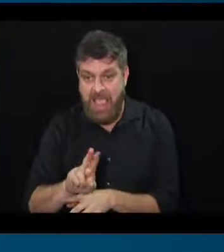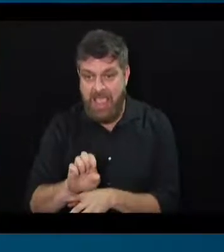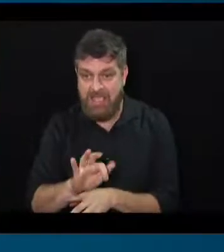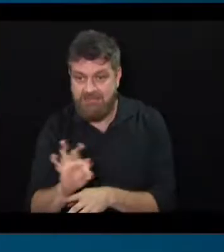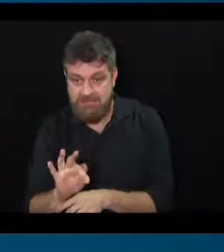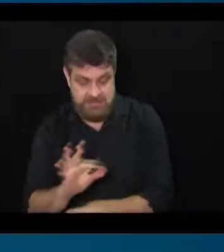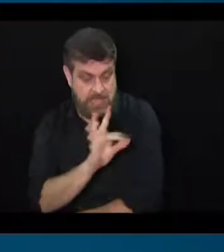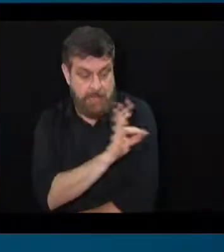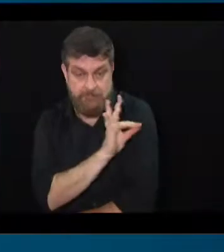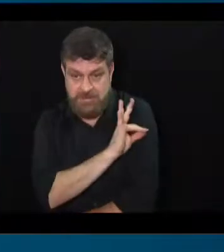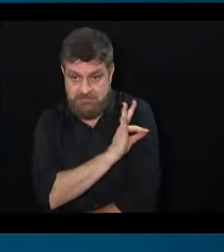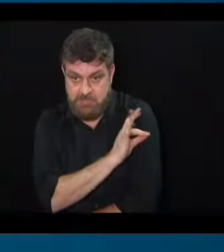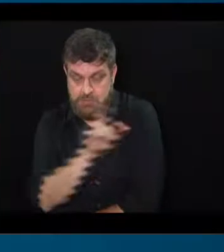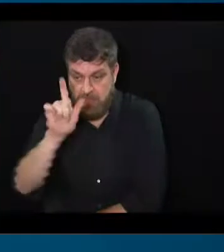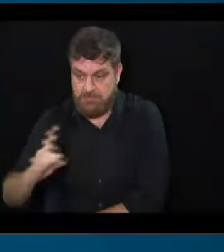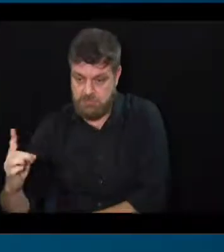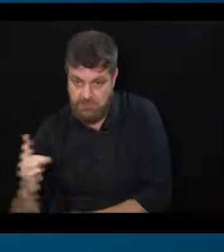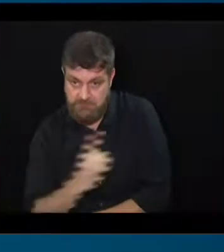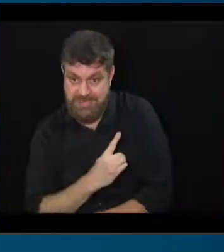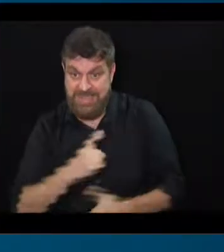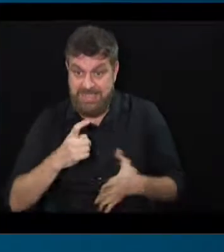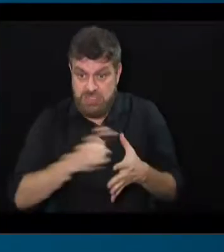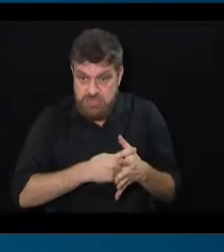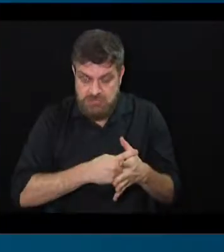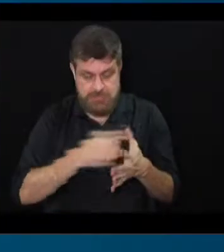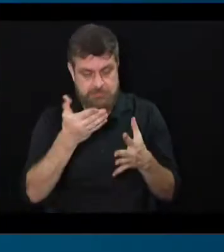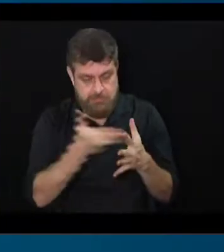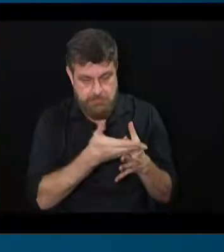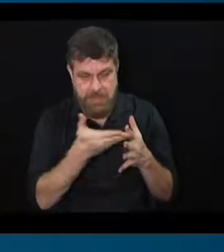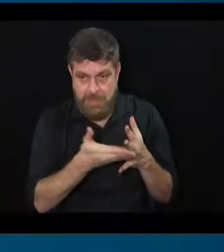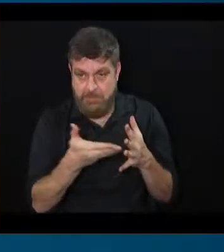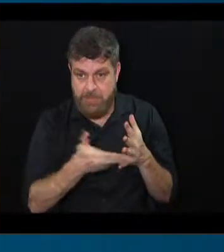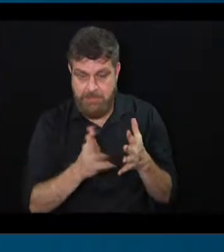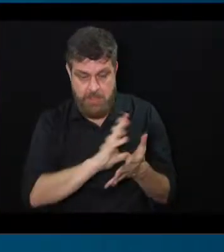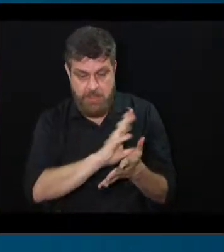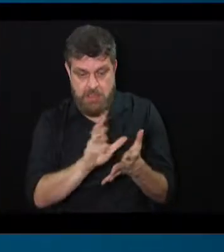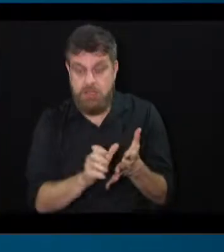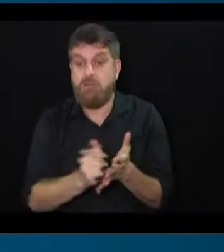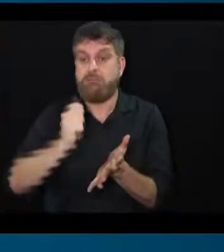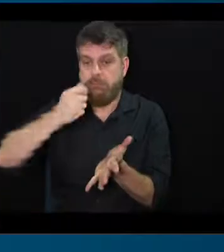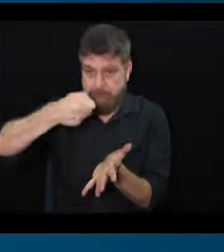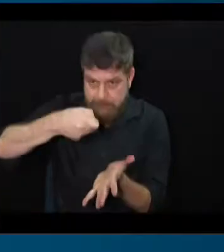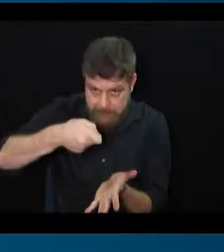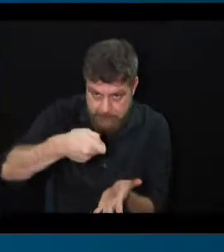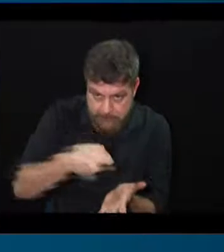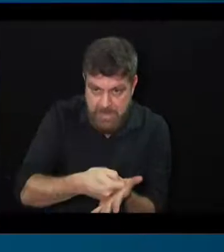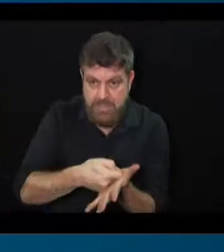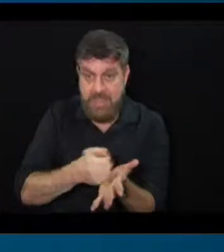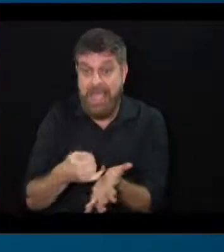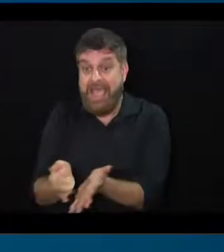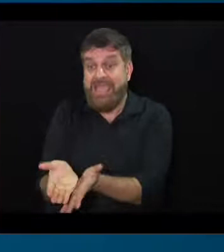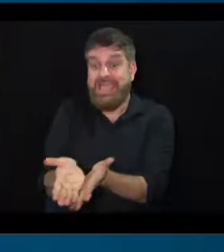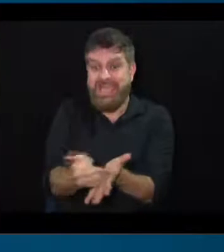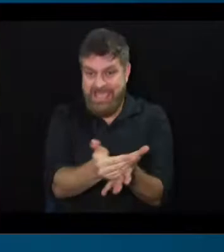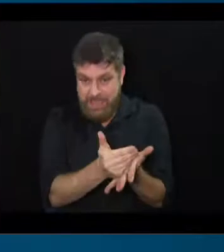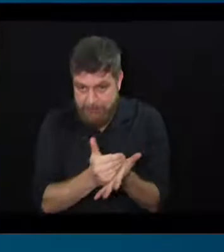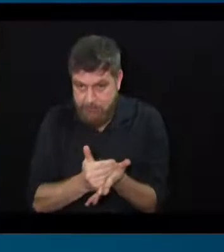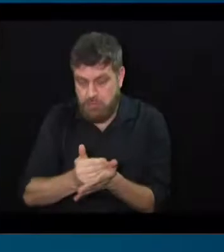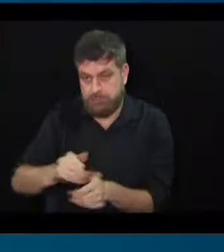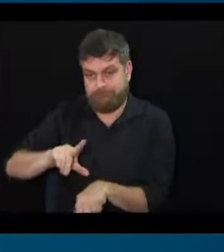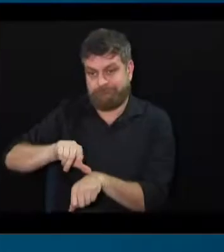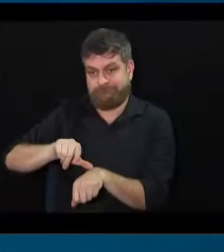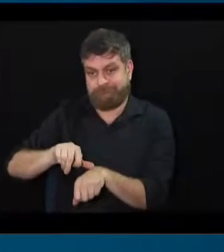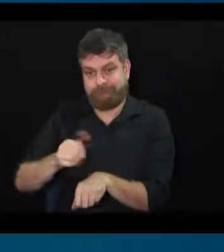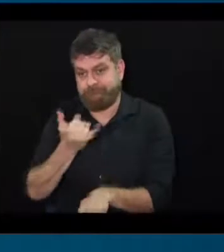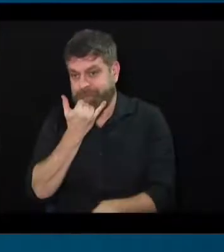Campinas 2019, que oferece condições especiais por tempo determinado para o pagamento à vista ou parcelado